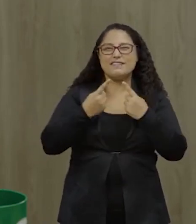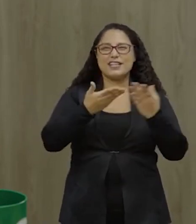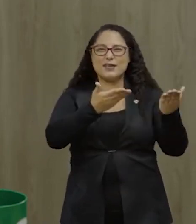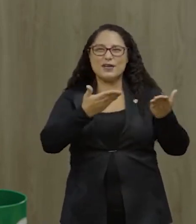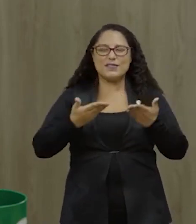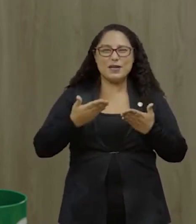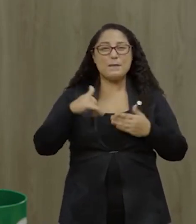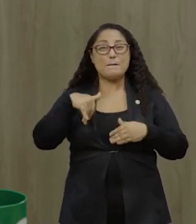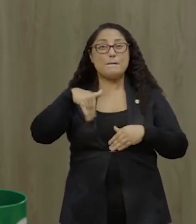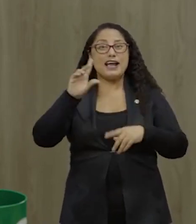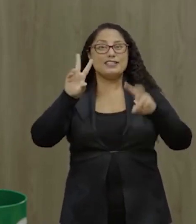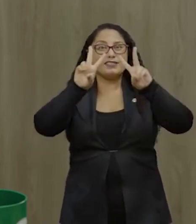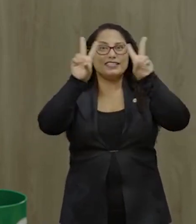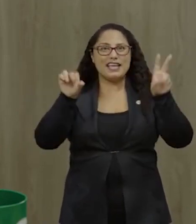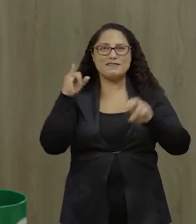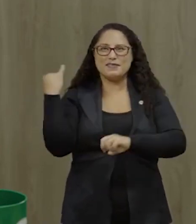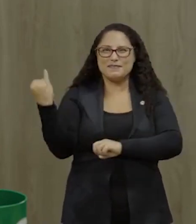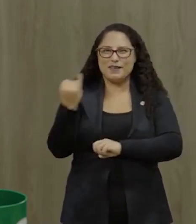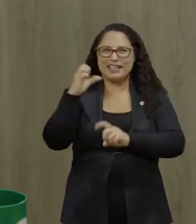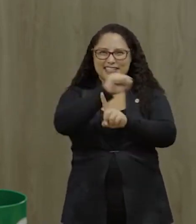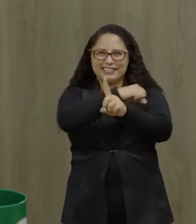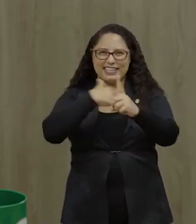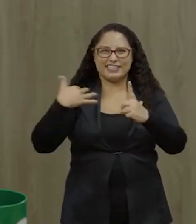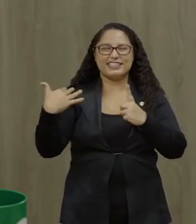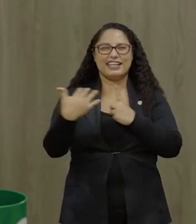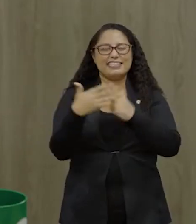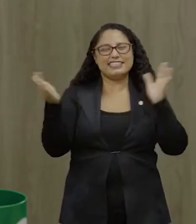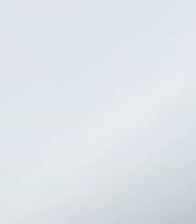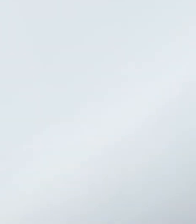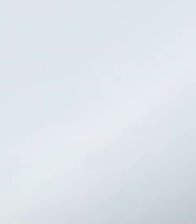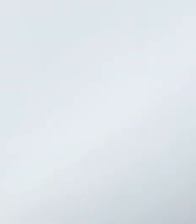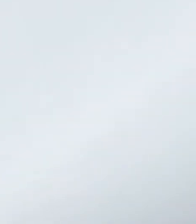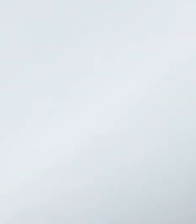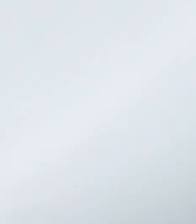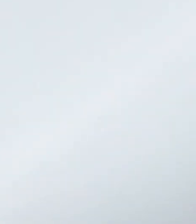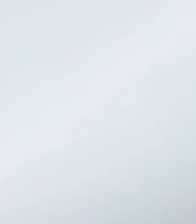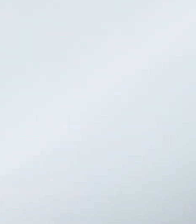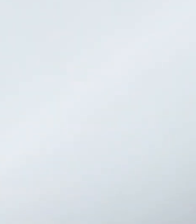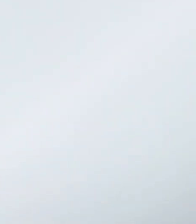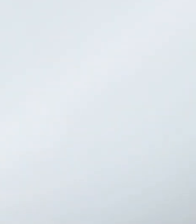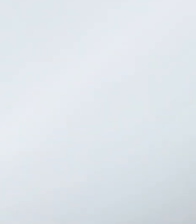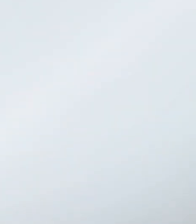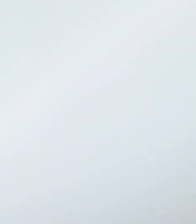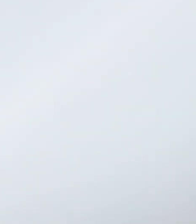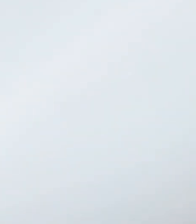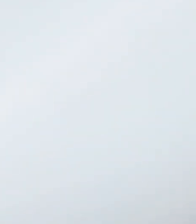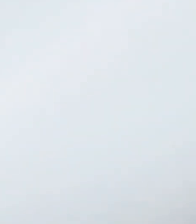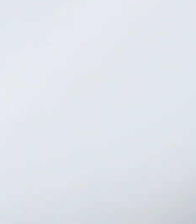convidado, com mais um tema relevante para a sociedade. Tchau, tchau.